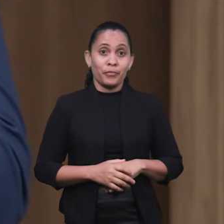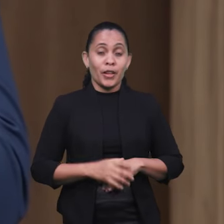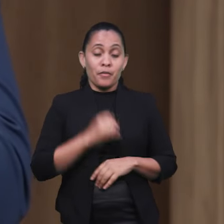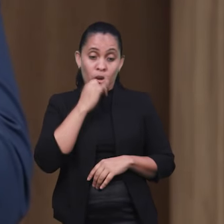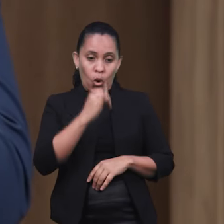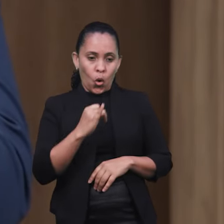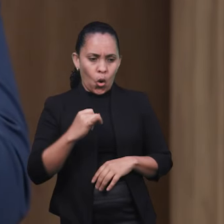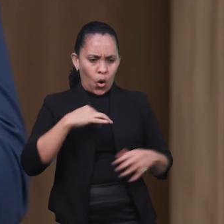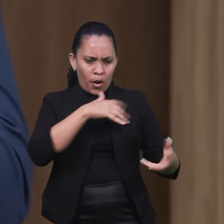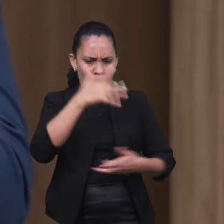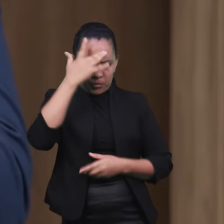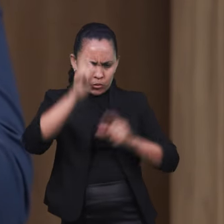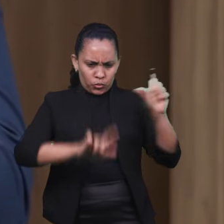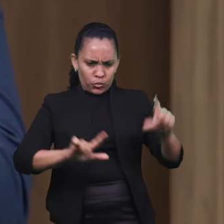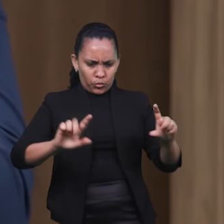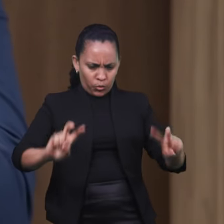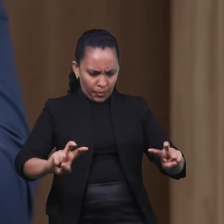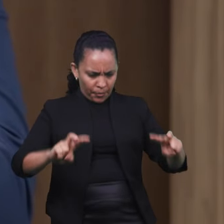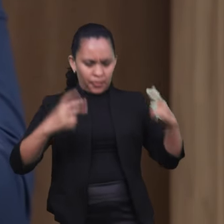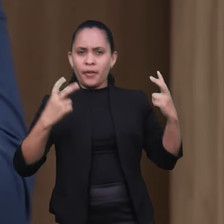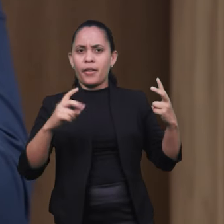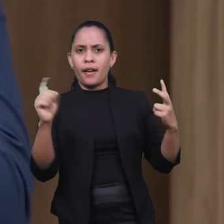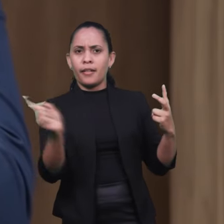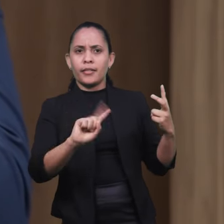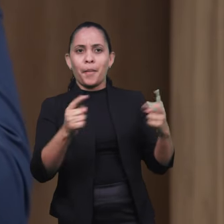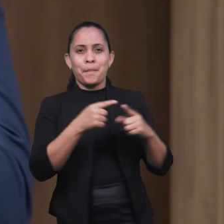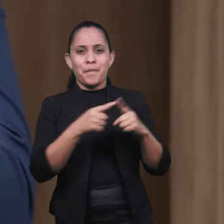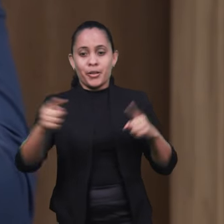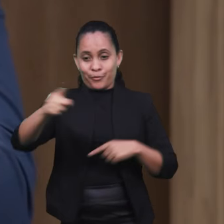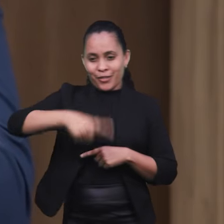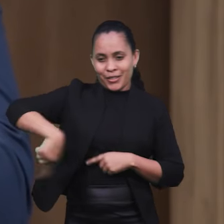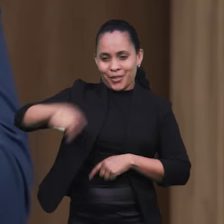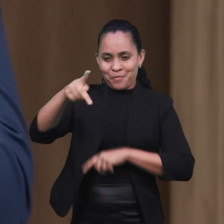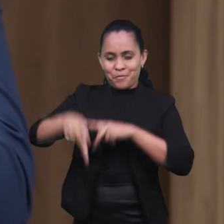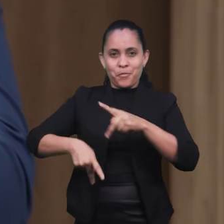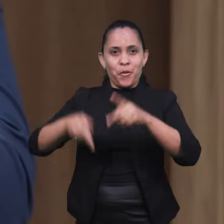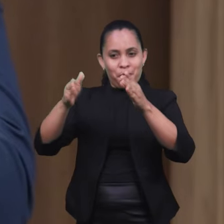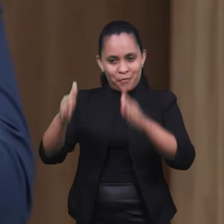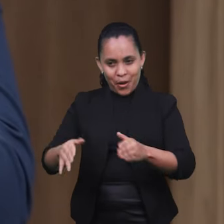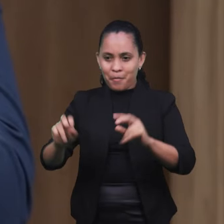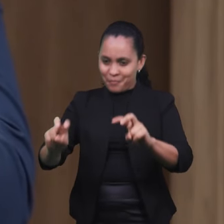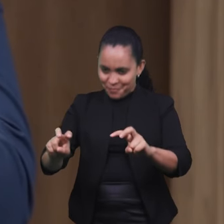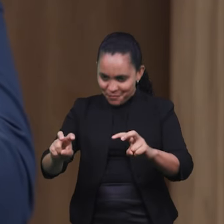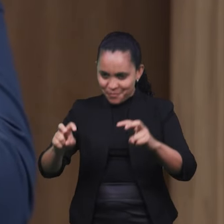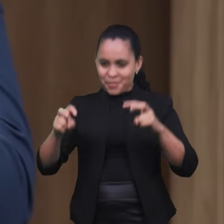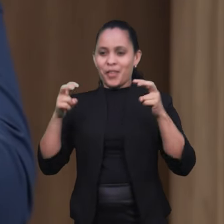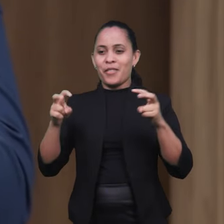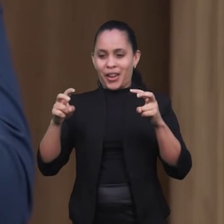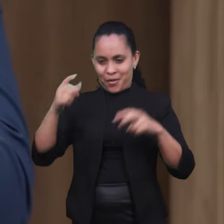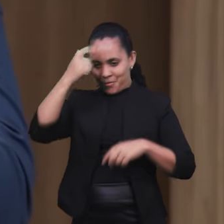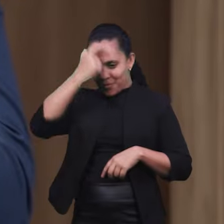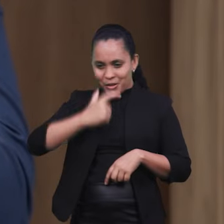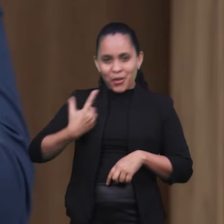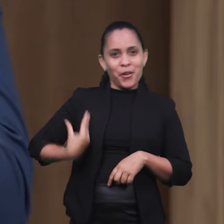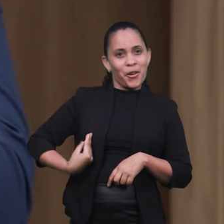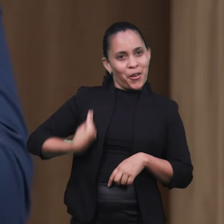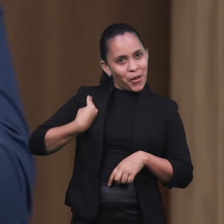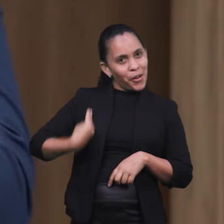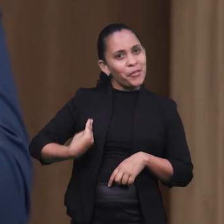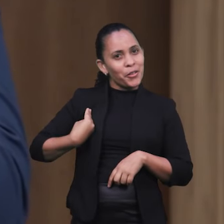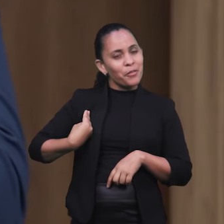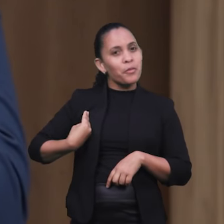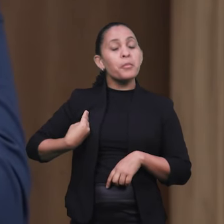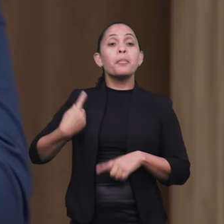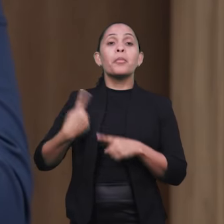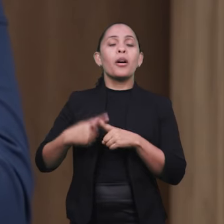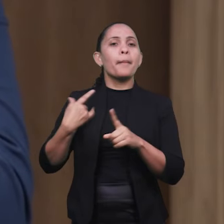me verá, mas eu vivo e vós me verá. Então aqueles que estavam com a profecia, viram a